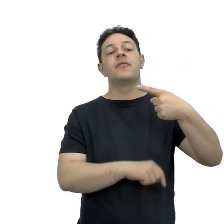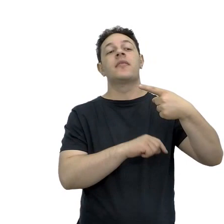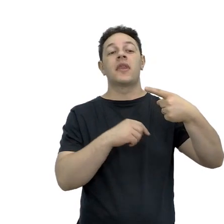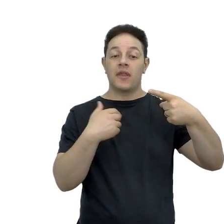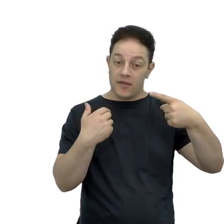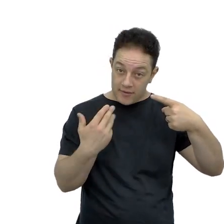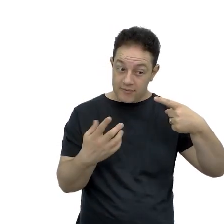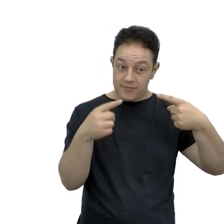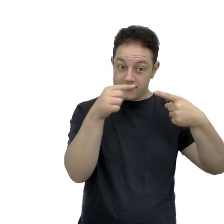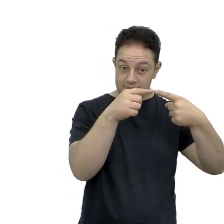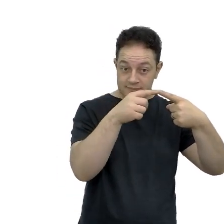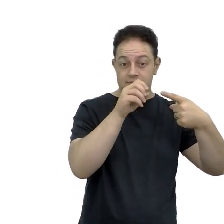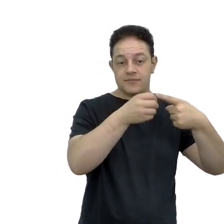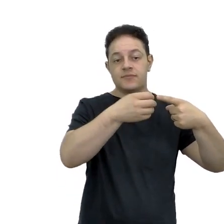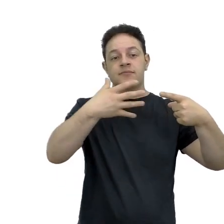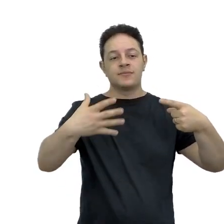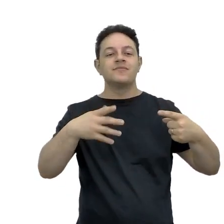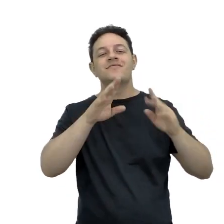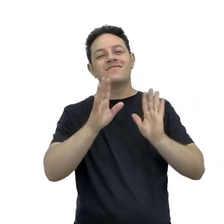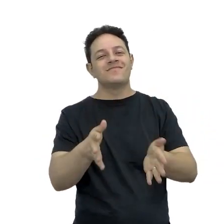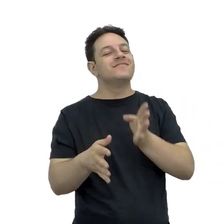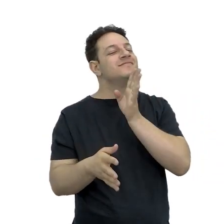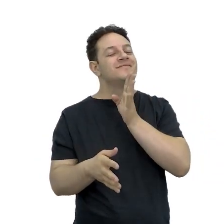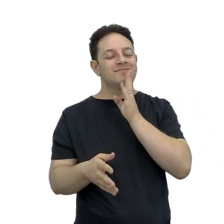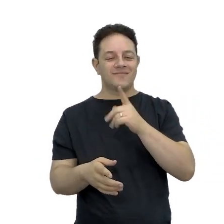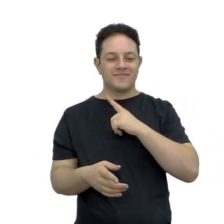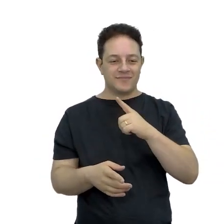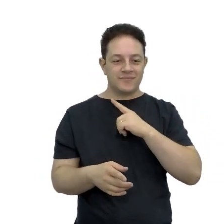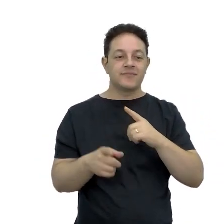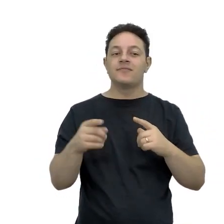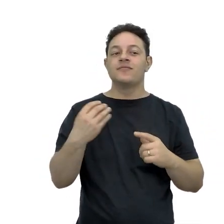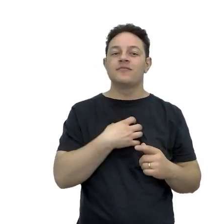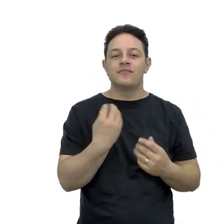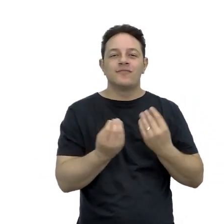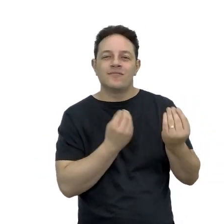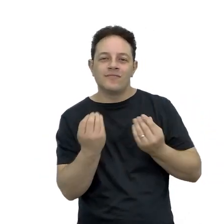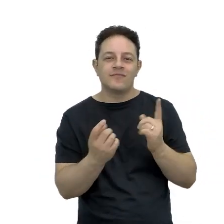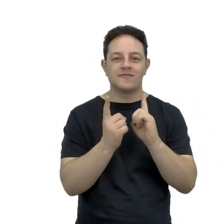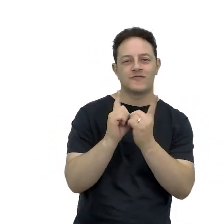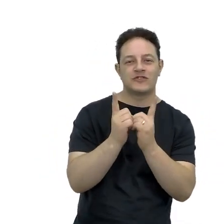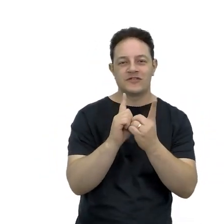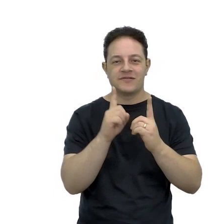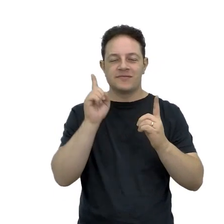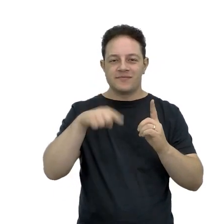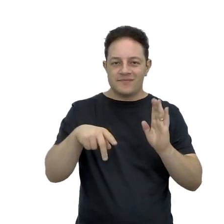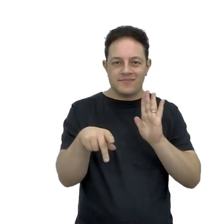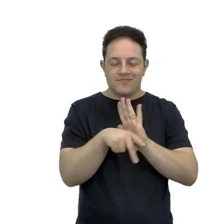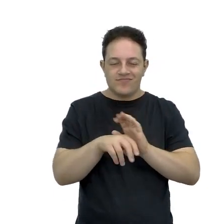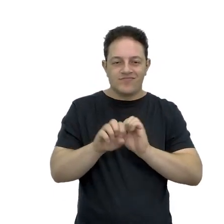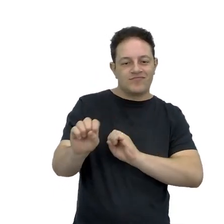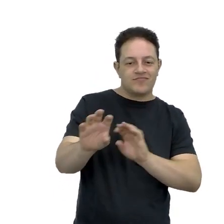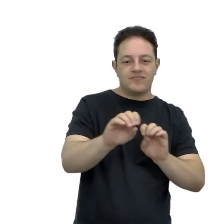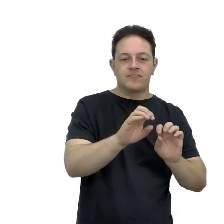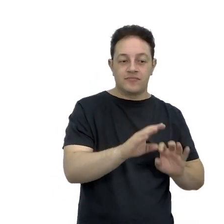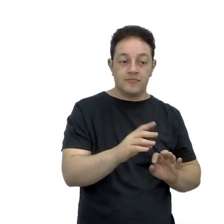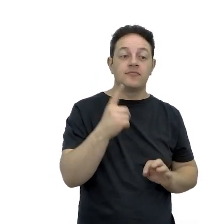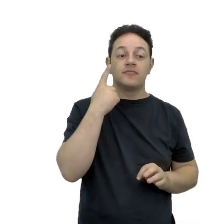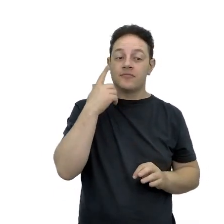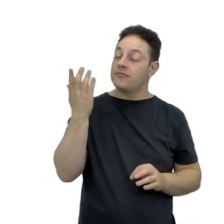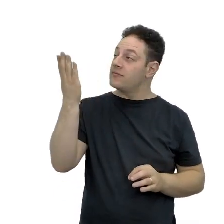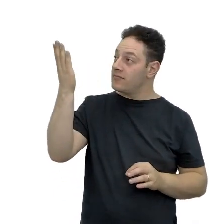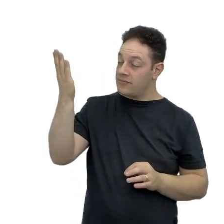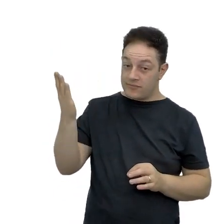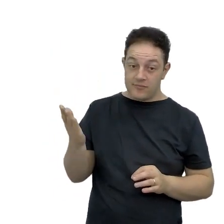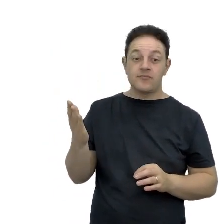Para isso, vocês já conhecem a nossa dinâmica aqui nas formações. E nesse